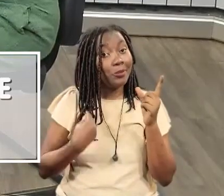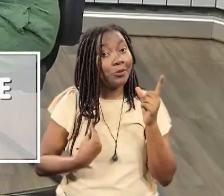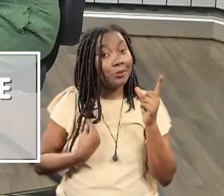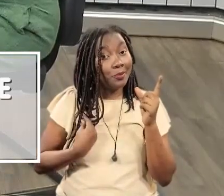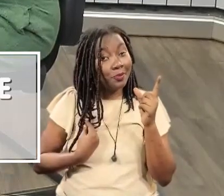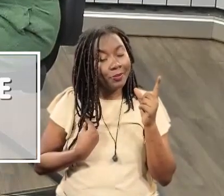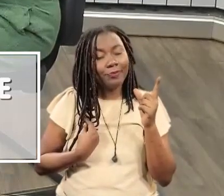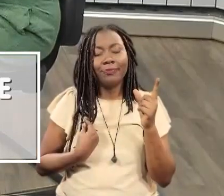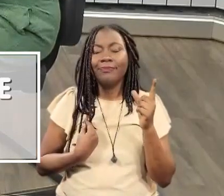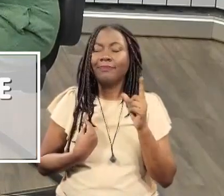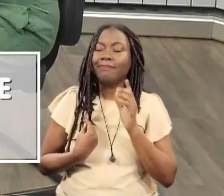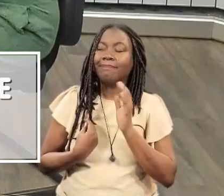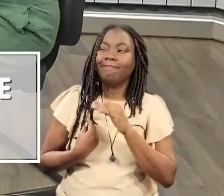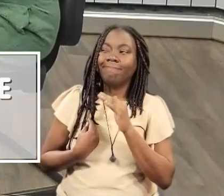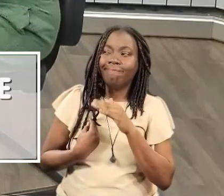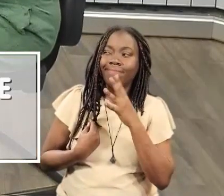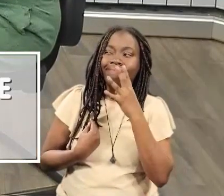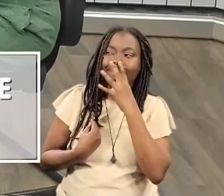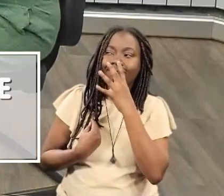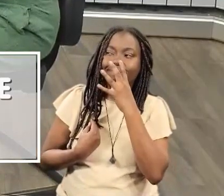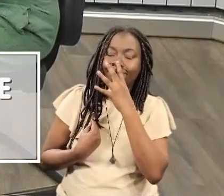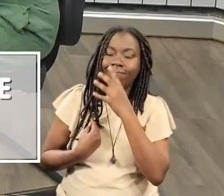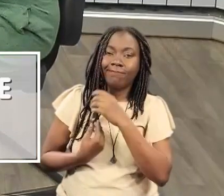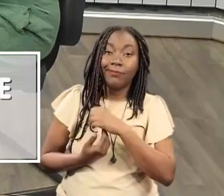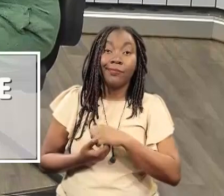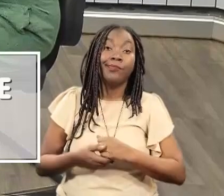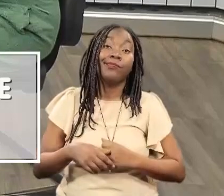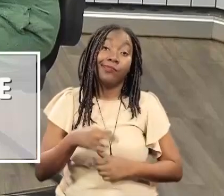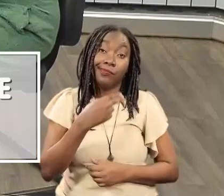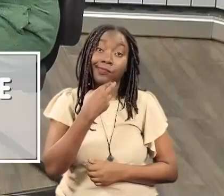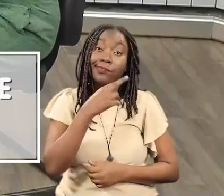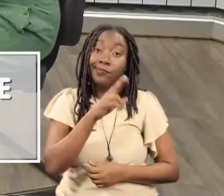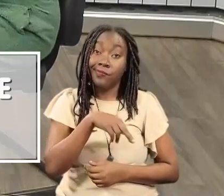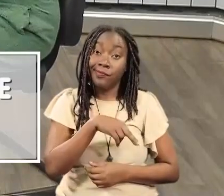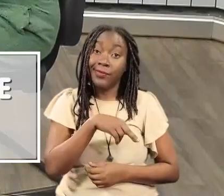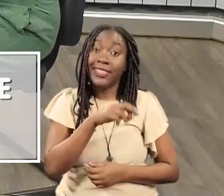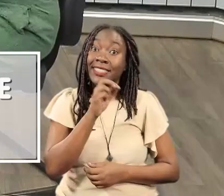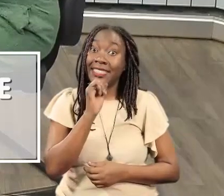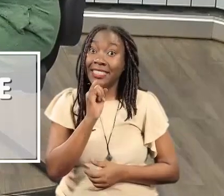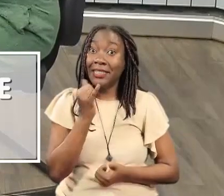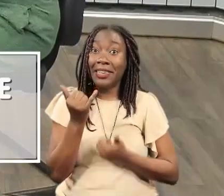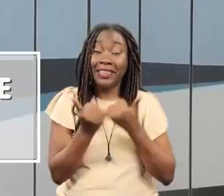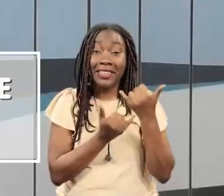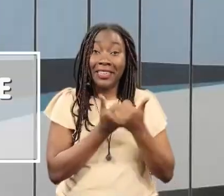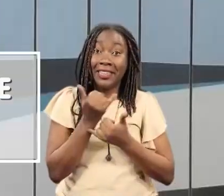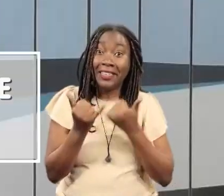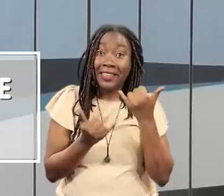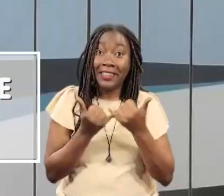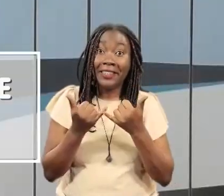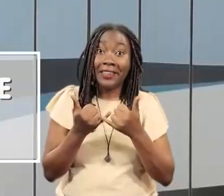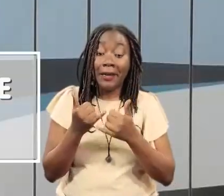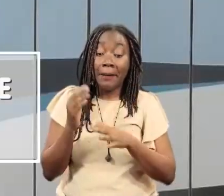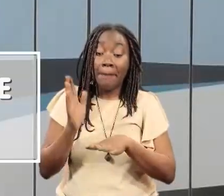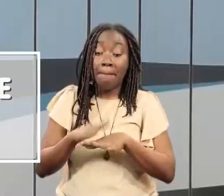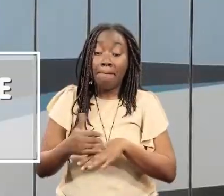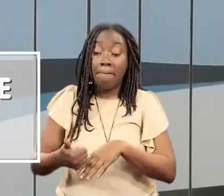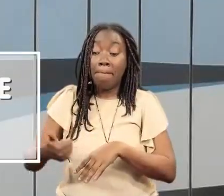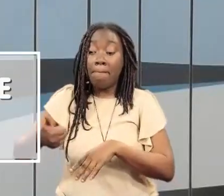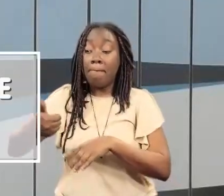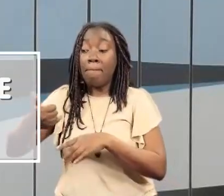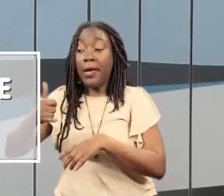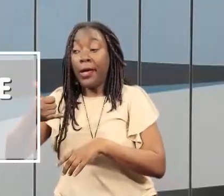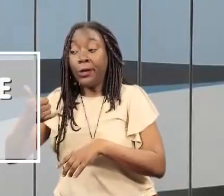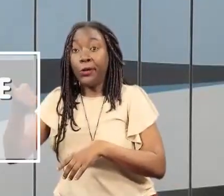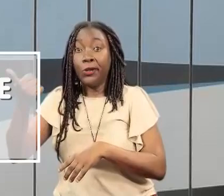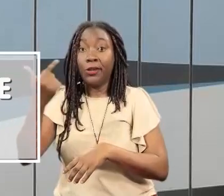acordados. Laís do céu. Exato. Se brincar, a gente fica mais tempo no celular do que dormindo, né? Impressionante. Porque tem noites